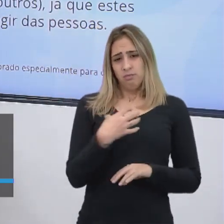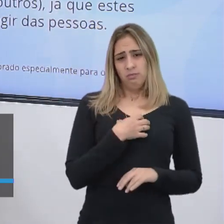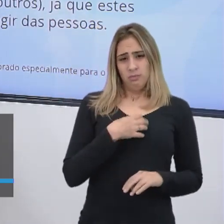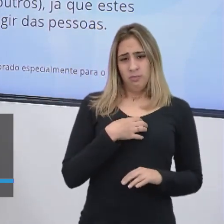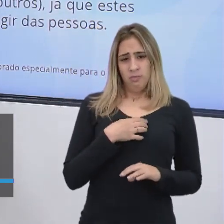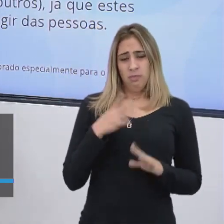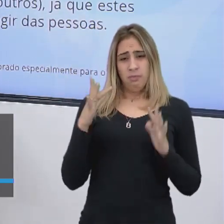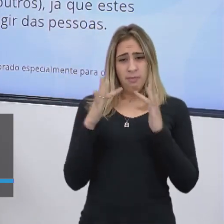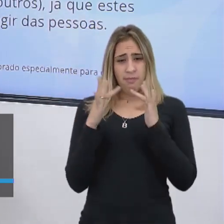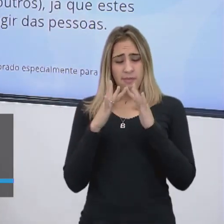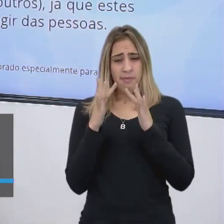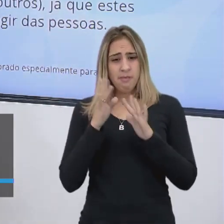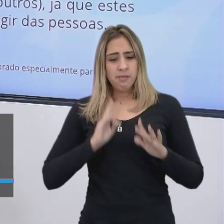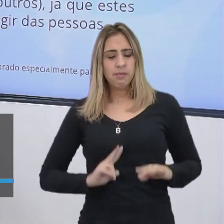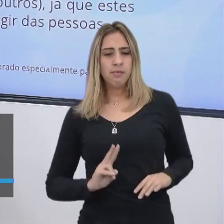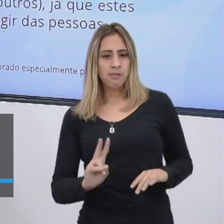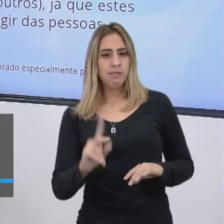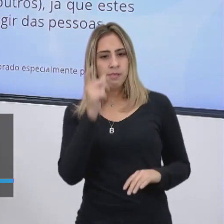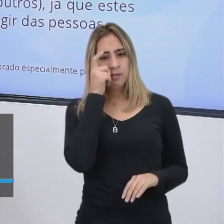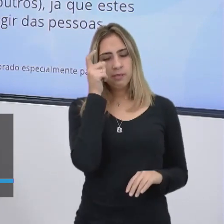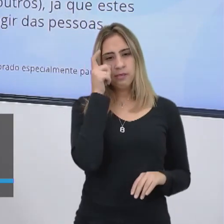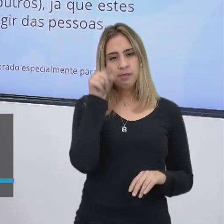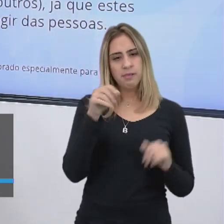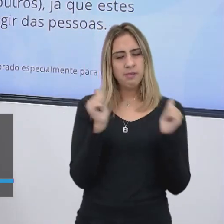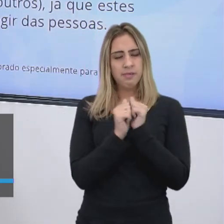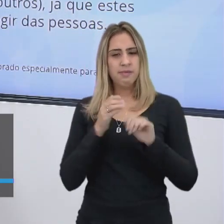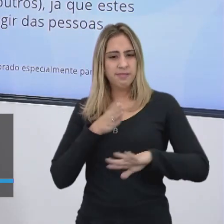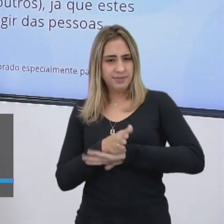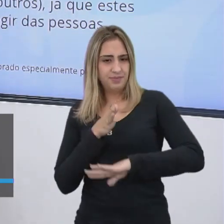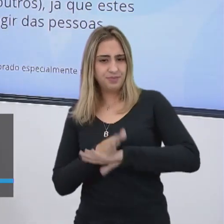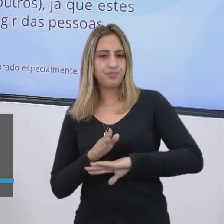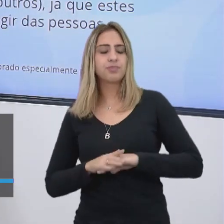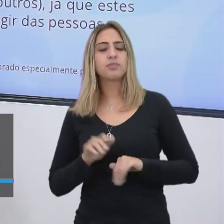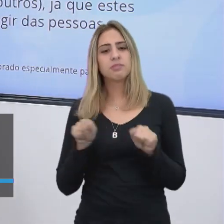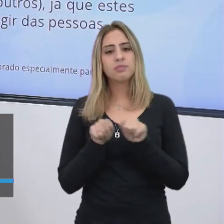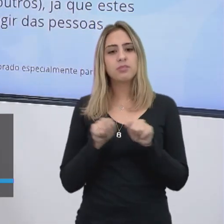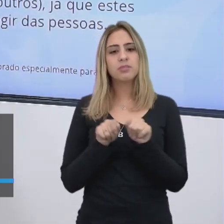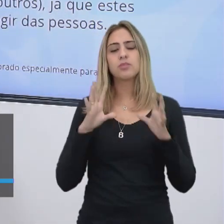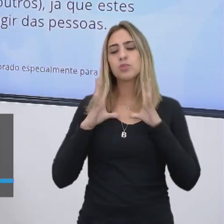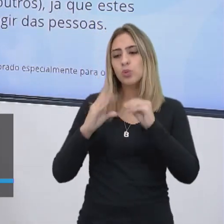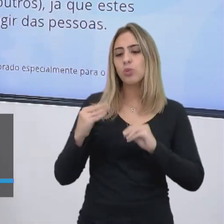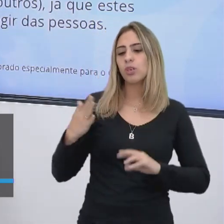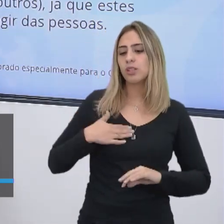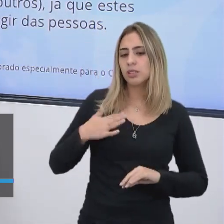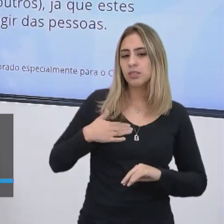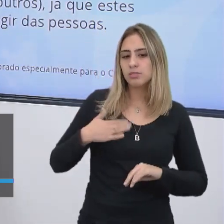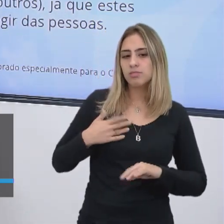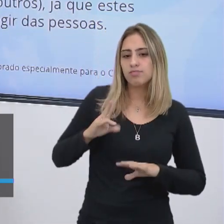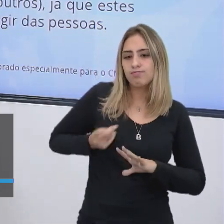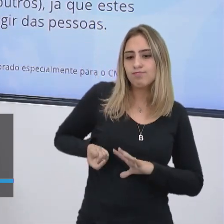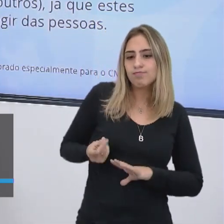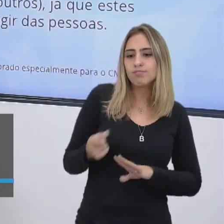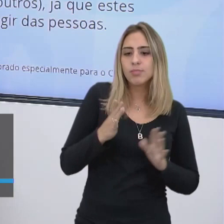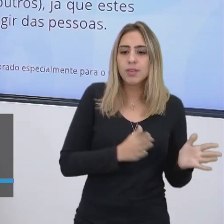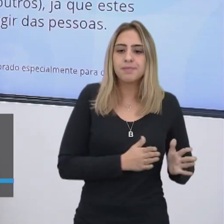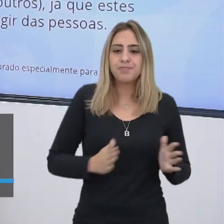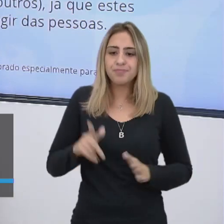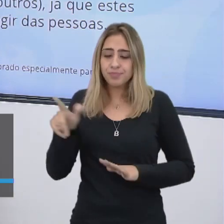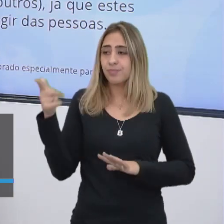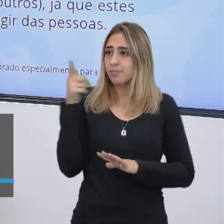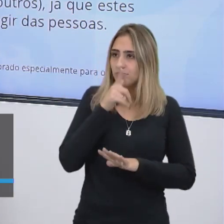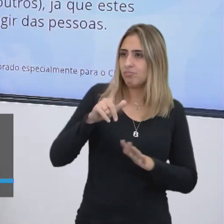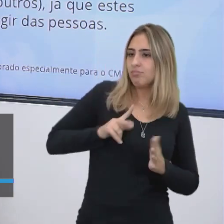o contato contínuo e eu assistir aquilo com frequência vai fazendo com que eu internalize esse processo, ele